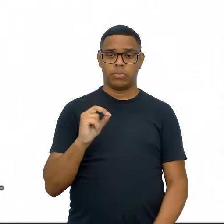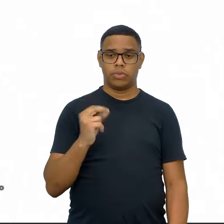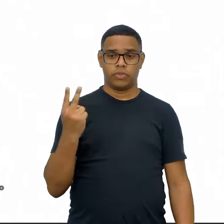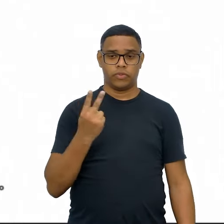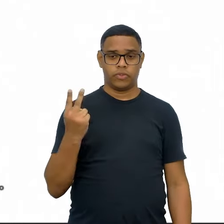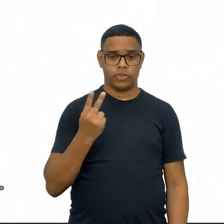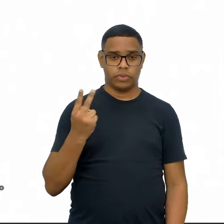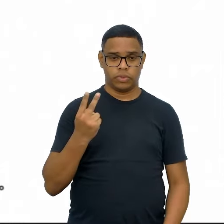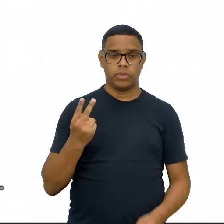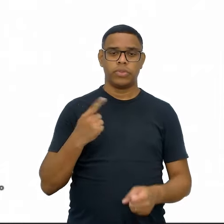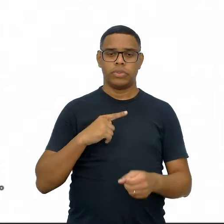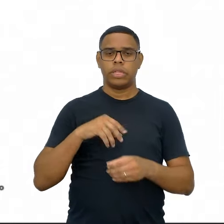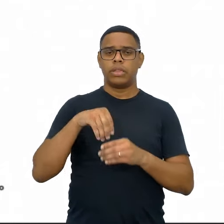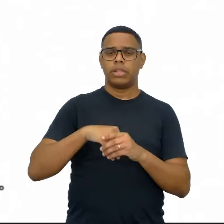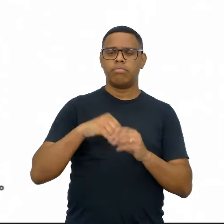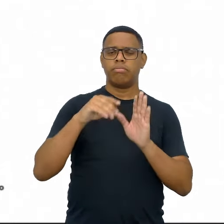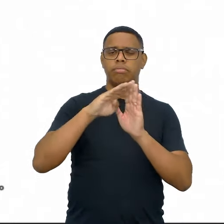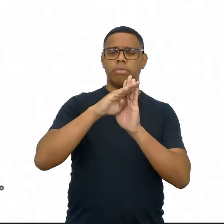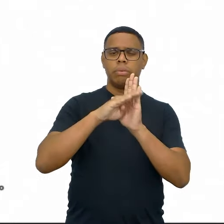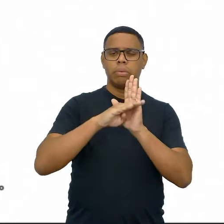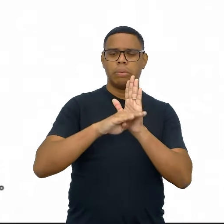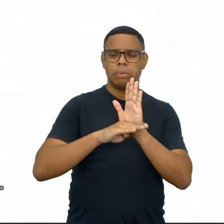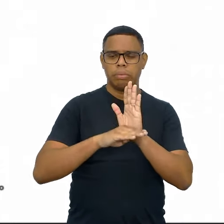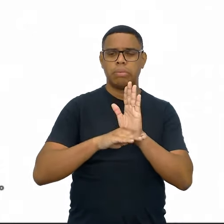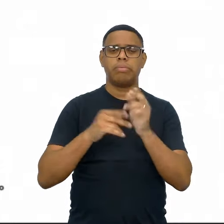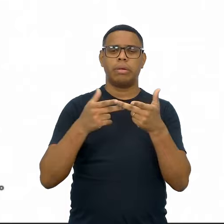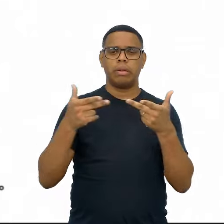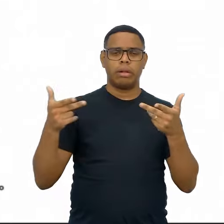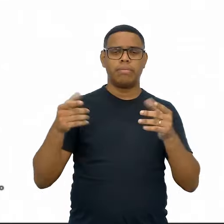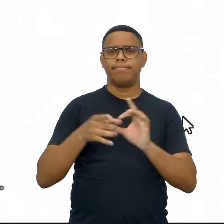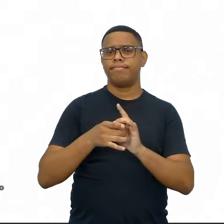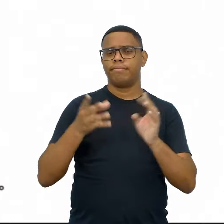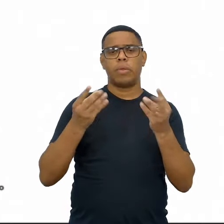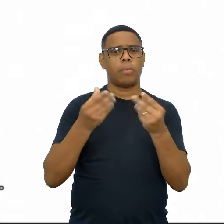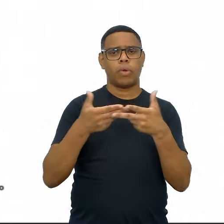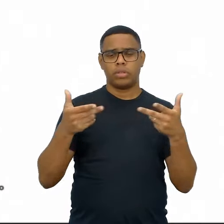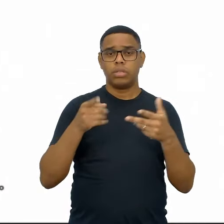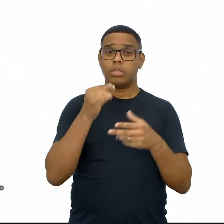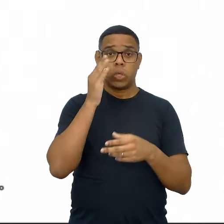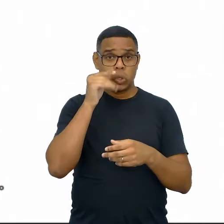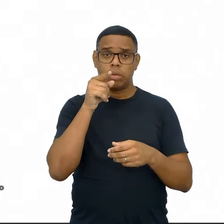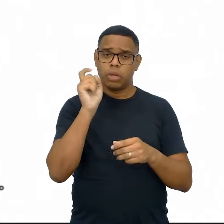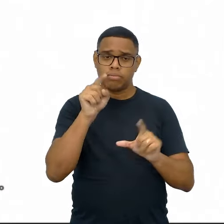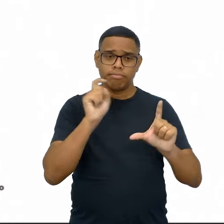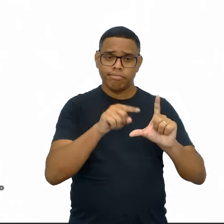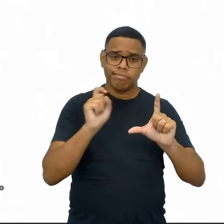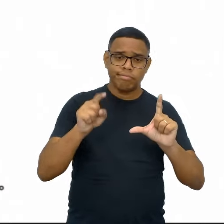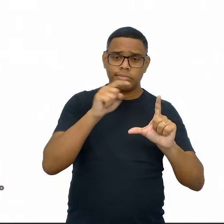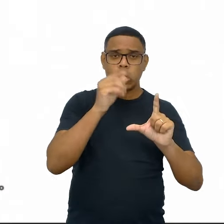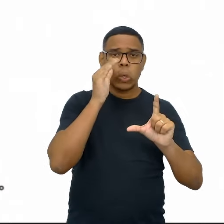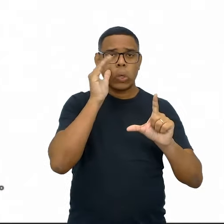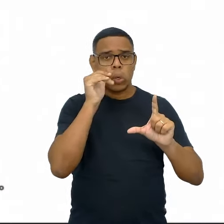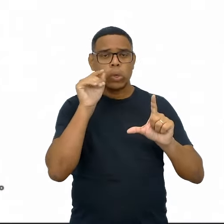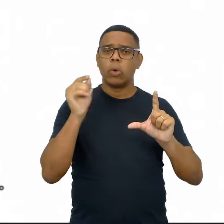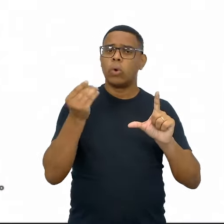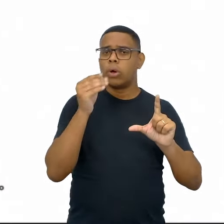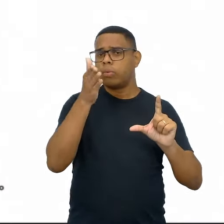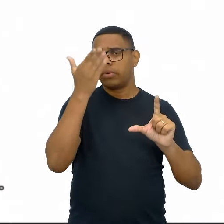tem muito material, viu, gente, nessa plataforma. Depois, se vocês tiverem curiosidade, vocês vão olhando